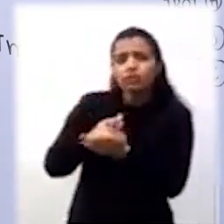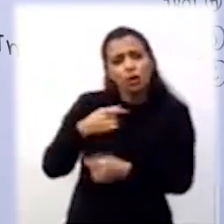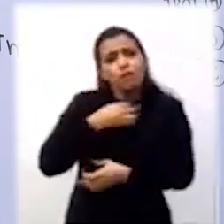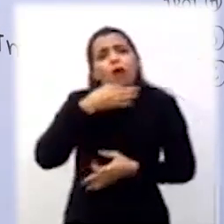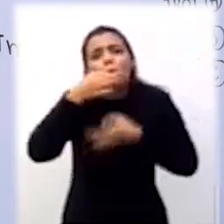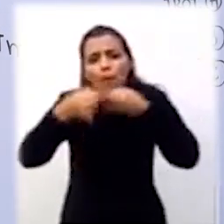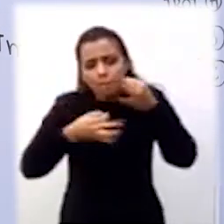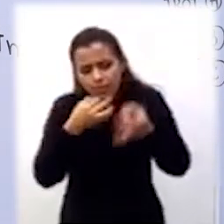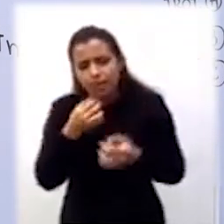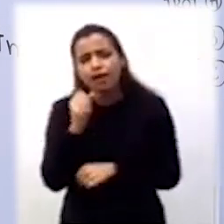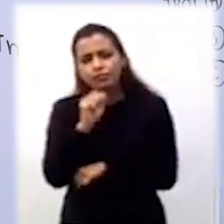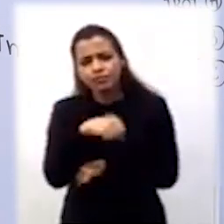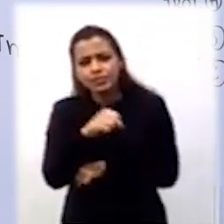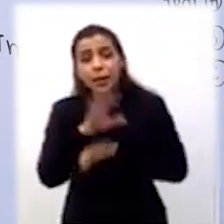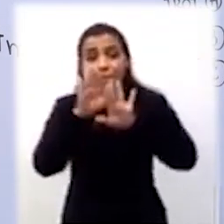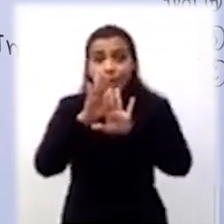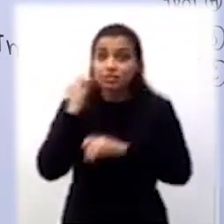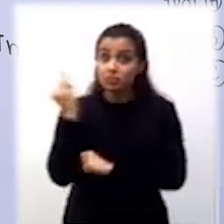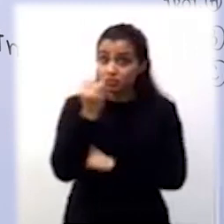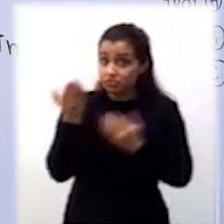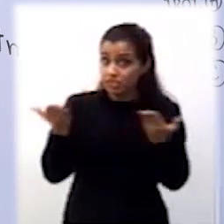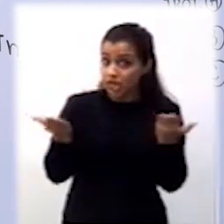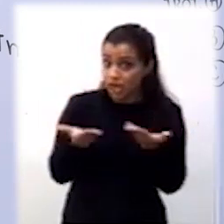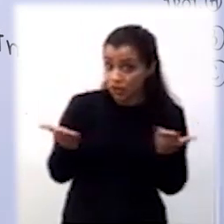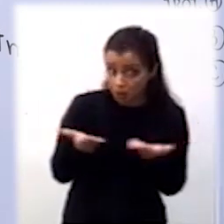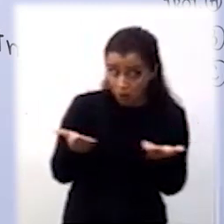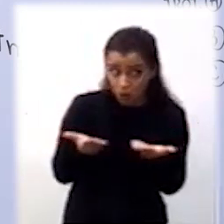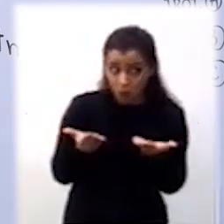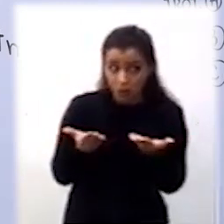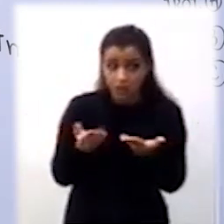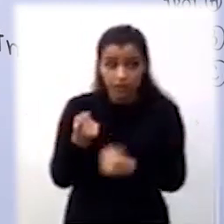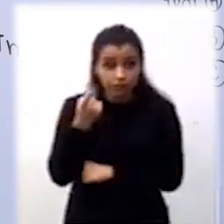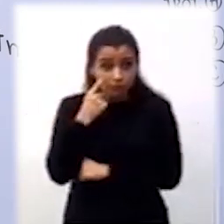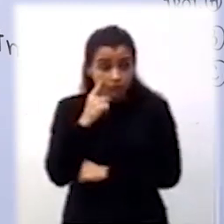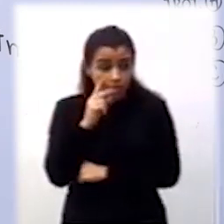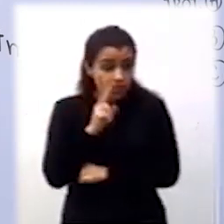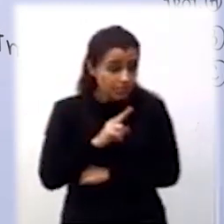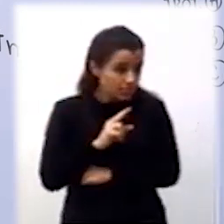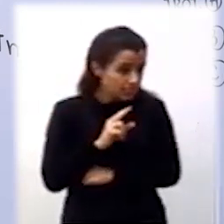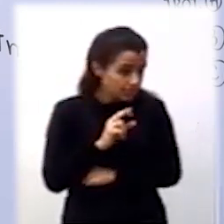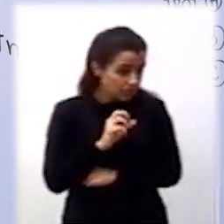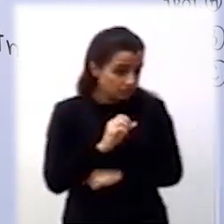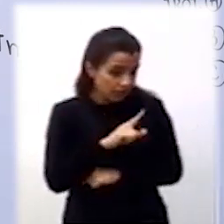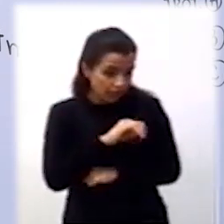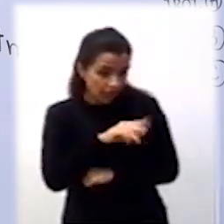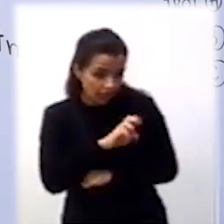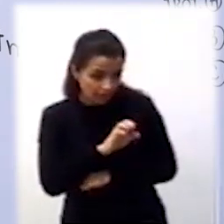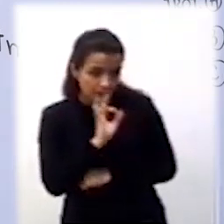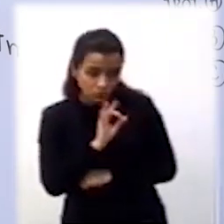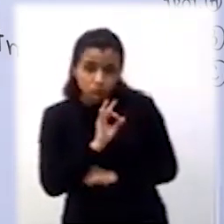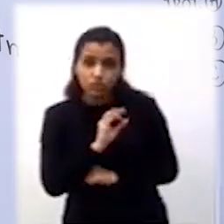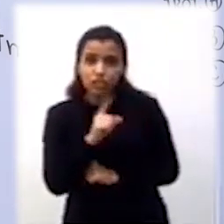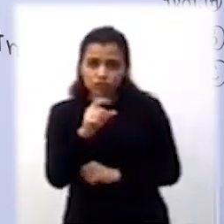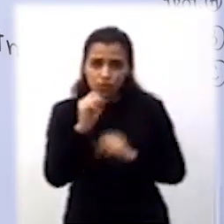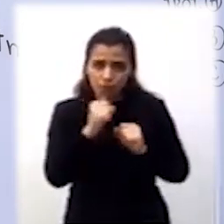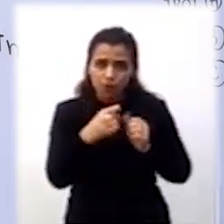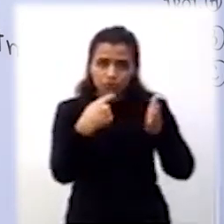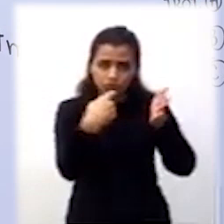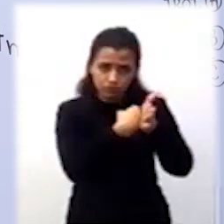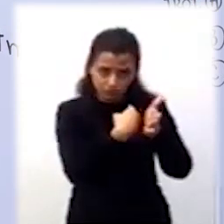sim. Mas o importante agora, galera, o importante, até ver se tá tudo certo na live aí, depois vocês vão mandando aí